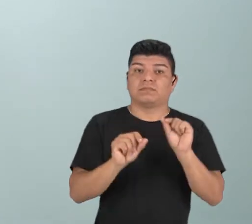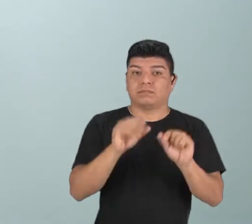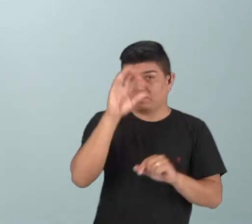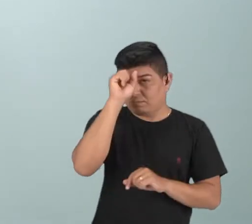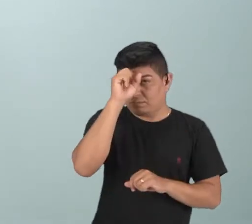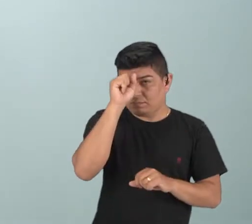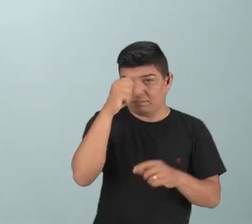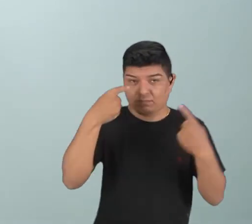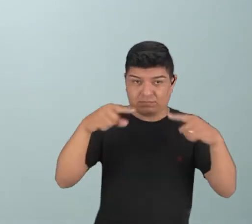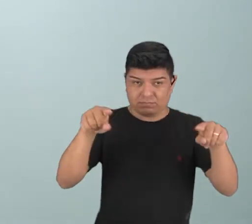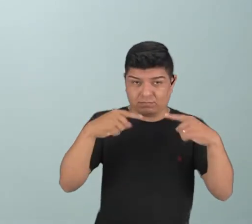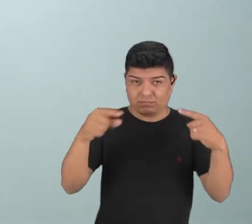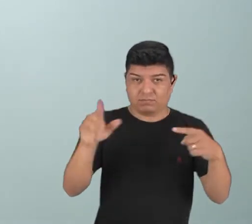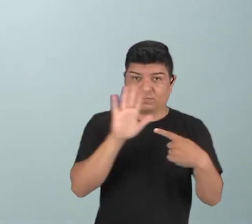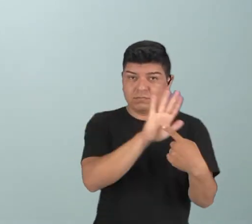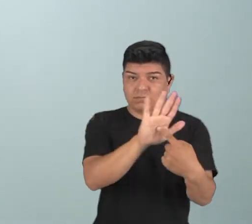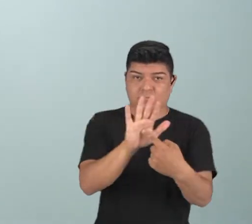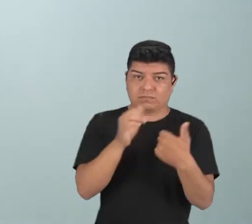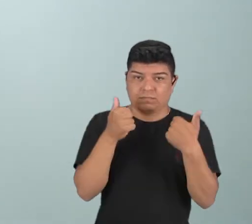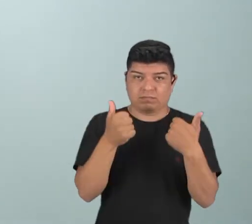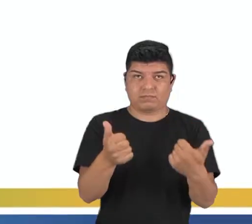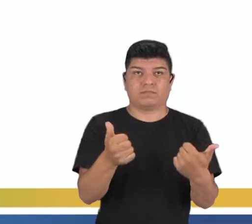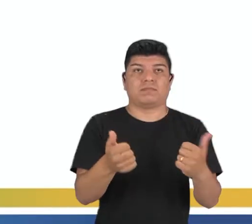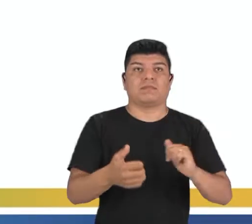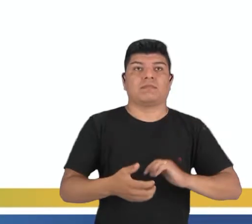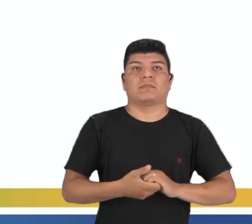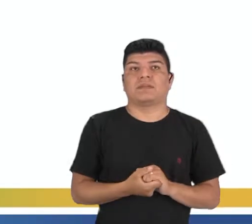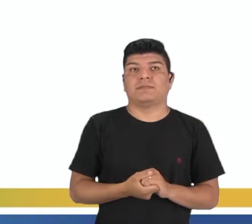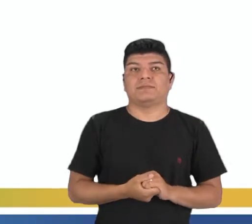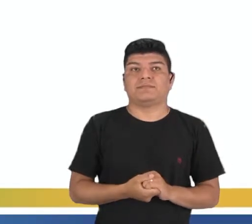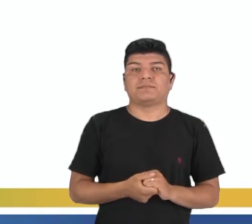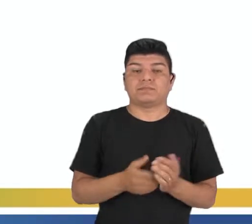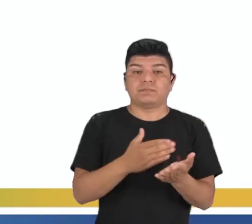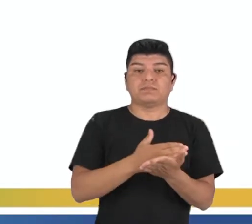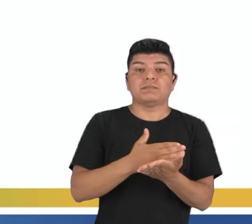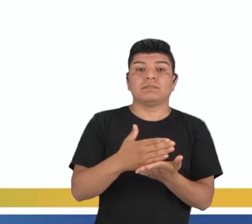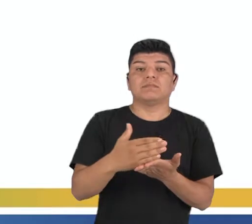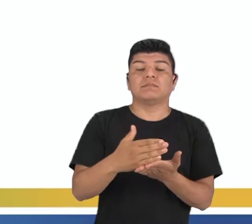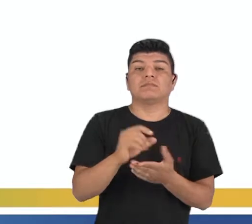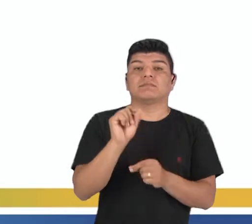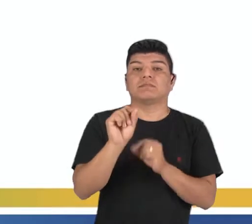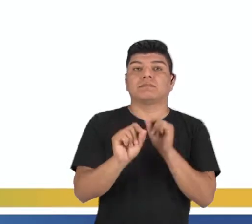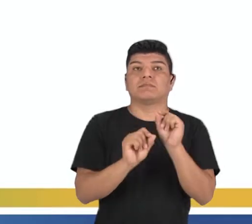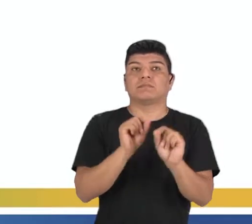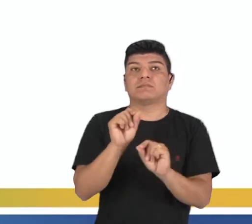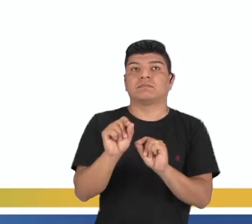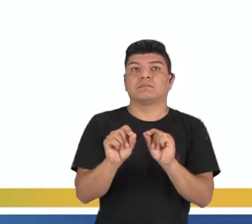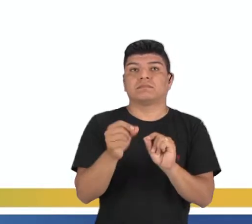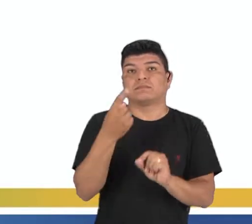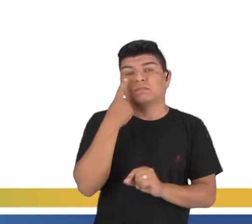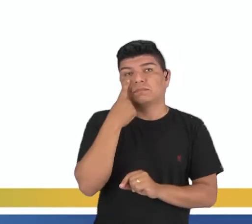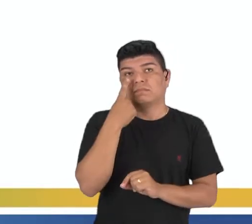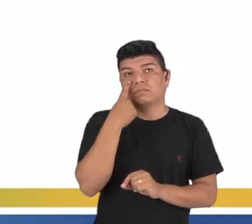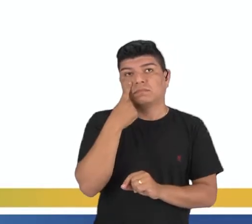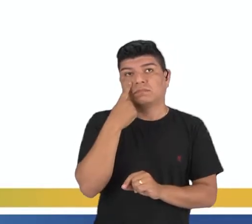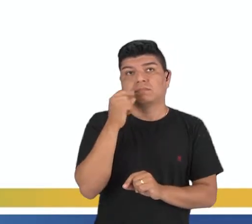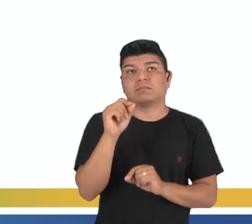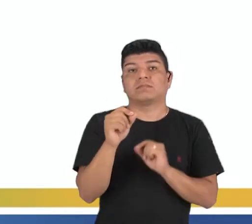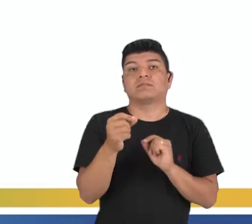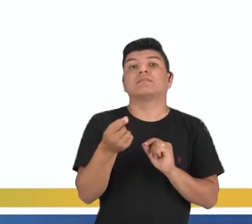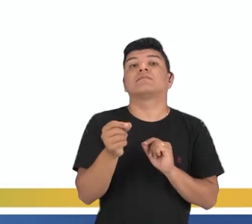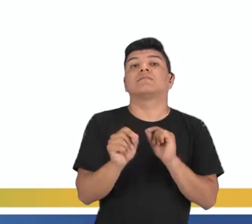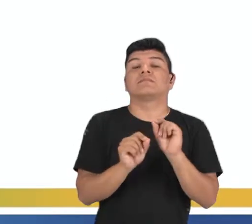a música nos proporciona, certinho? Então vamos lá. Vamos começar falando sobre o que nós vimos a